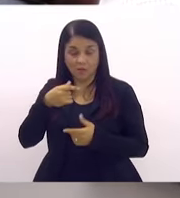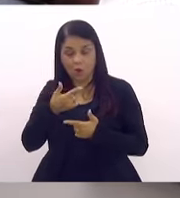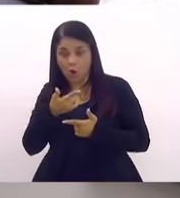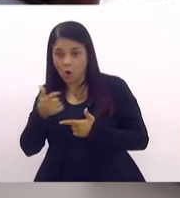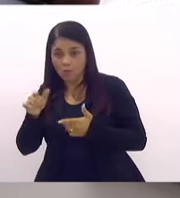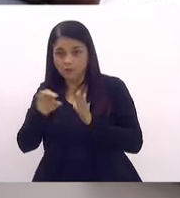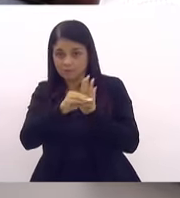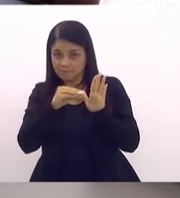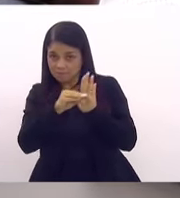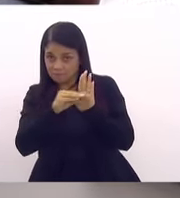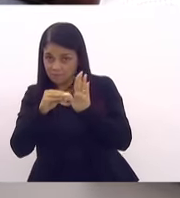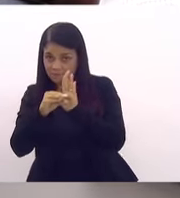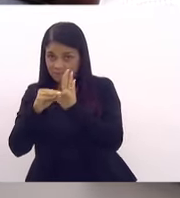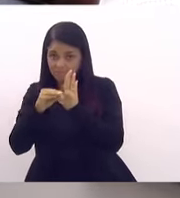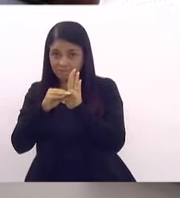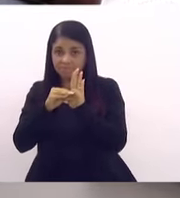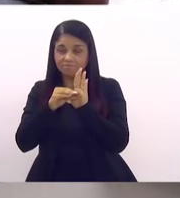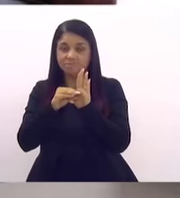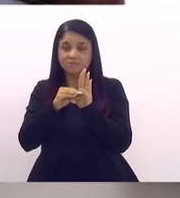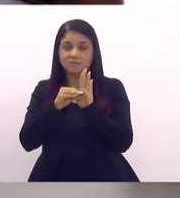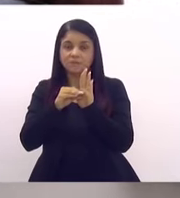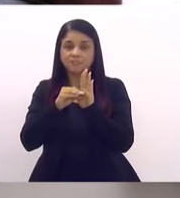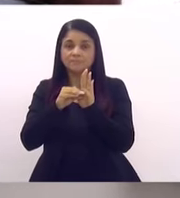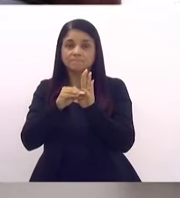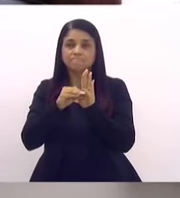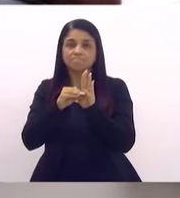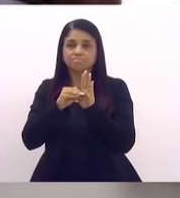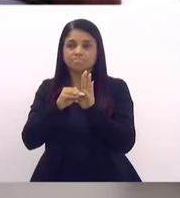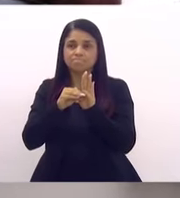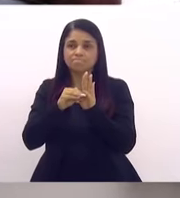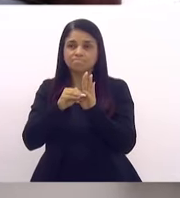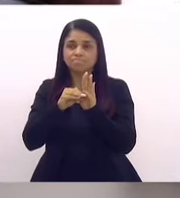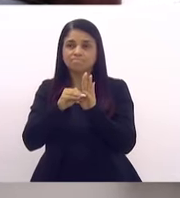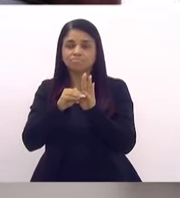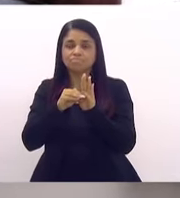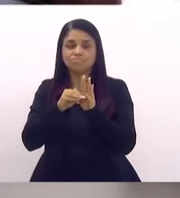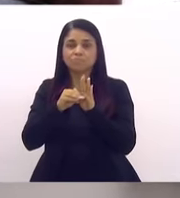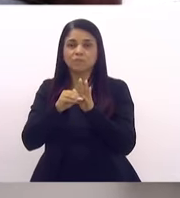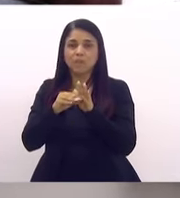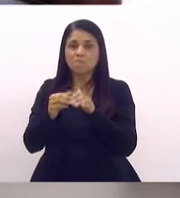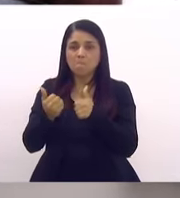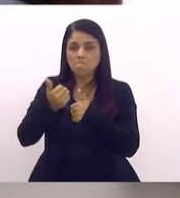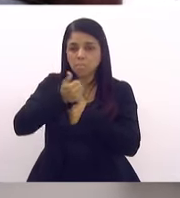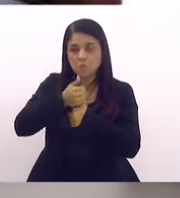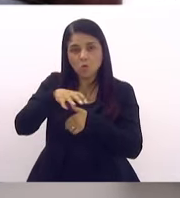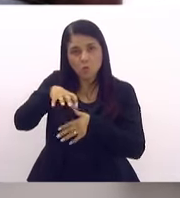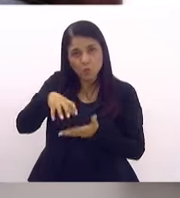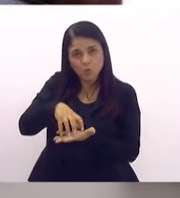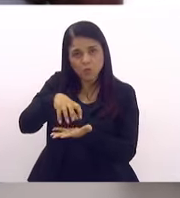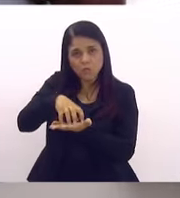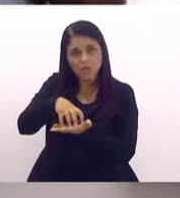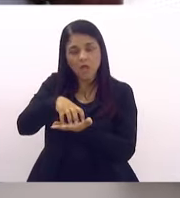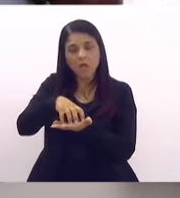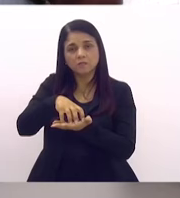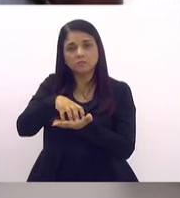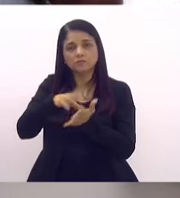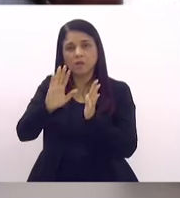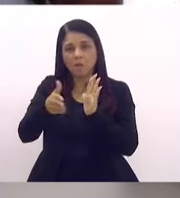Célia, elas suprimem unidades que foram propostas, né,